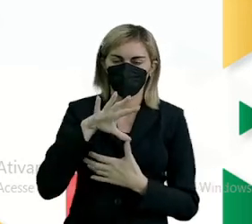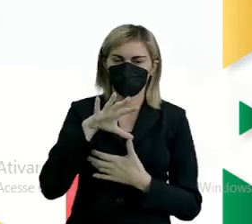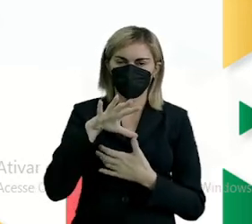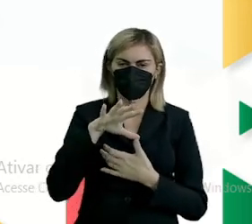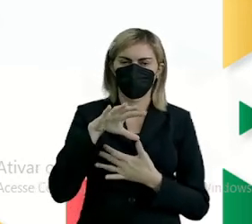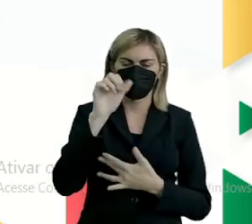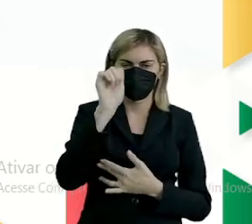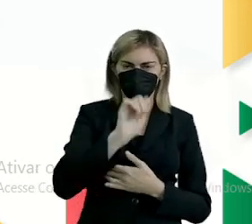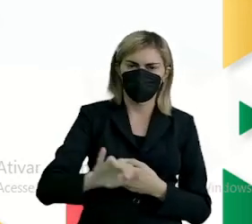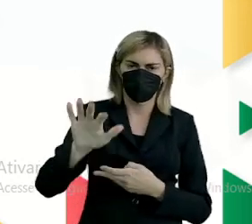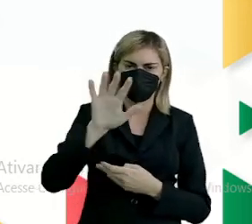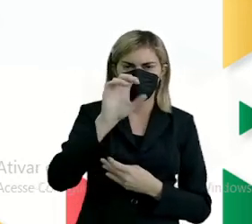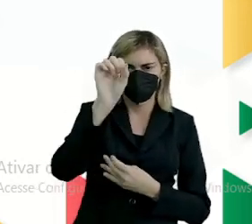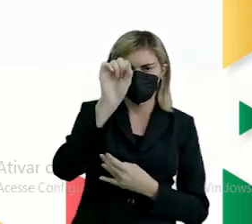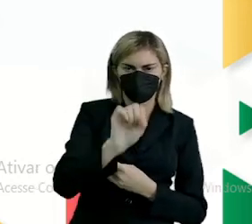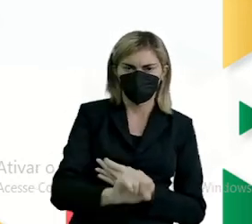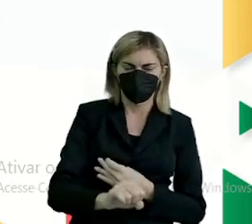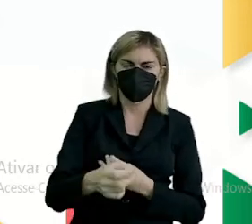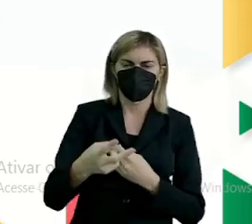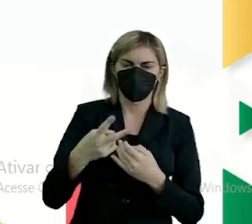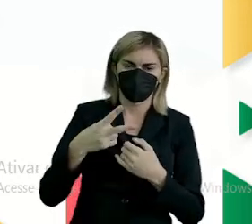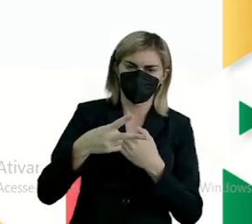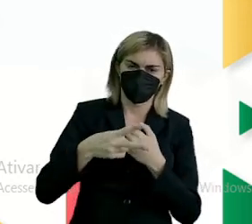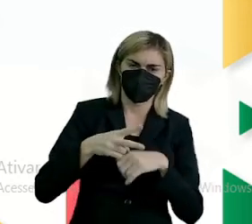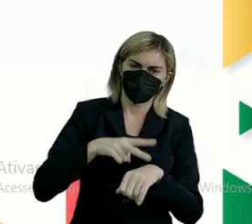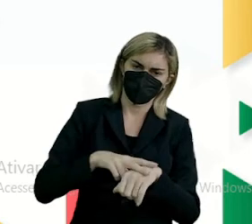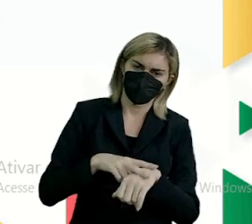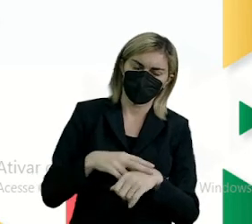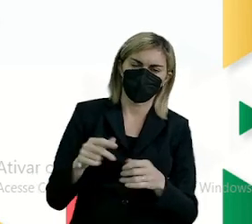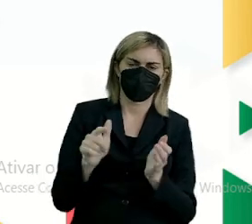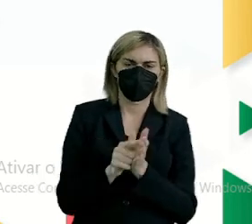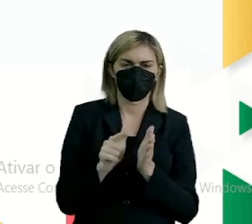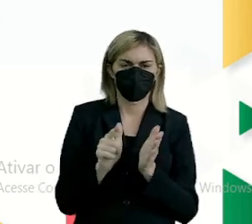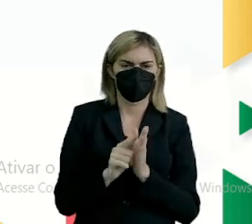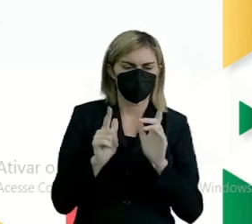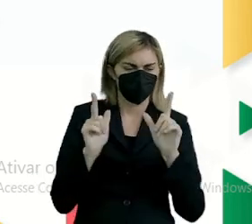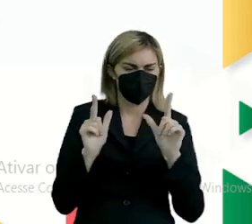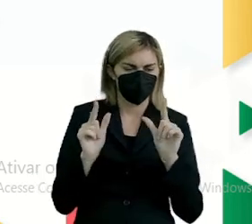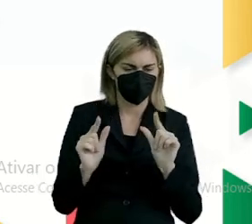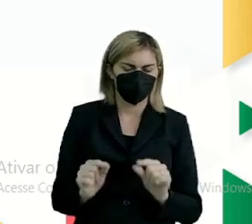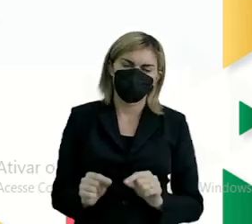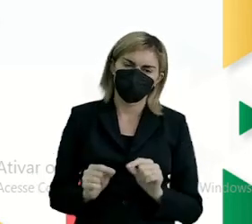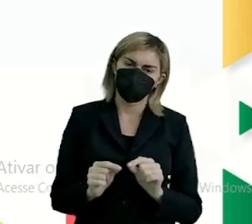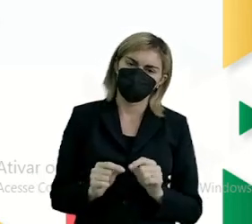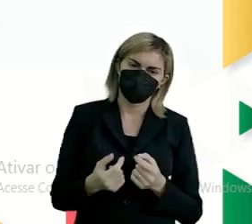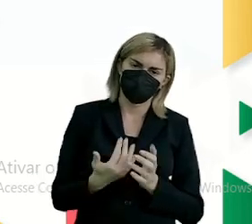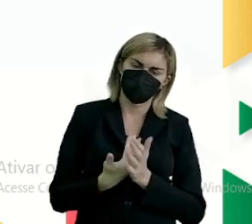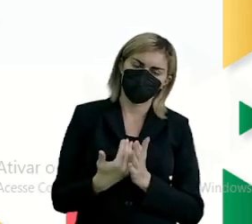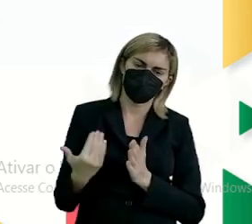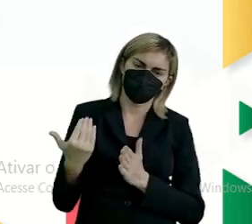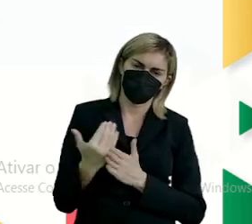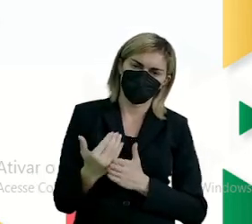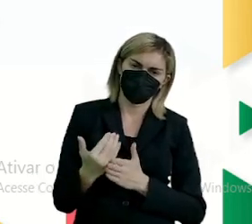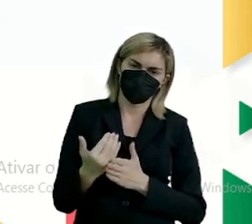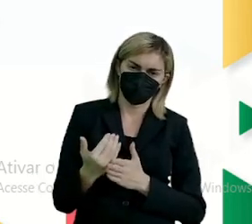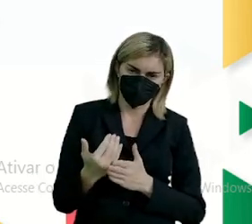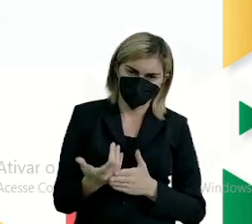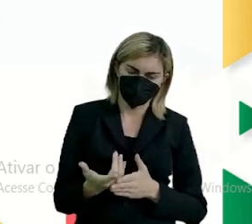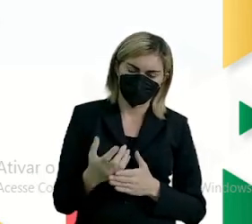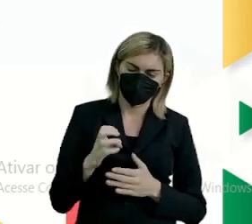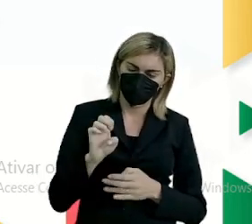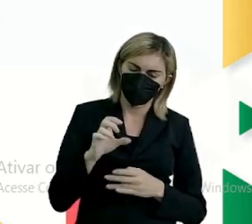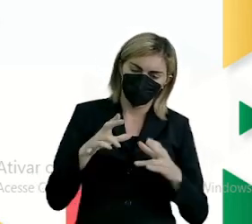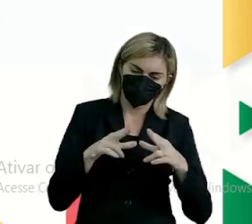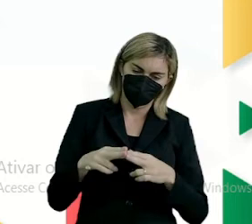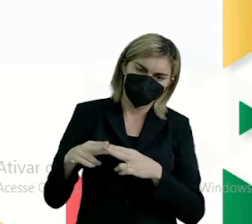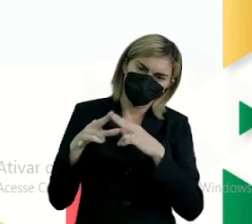Sul, o verde, o papel diminuindo. O que é que nós entendemos aí? A questão, mais uma vez, a questão